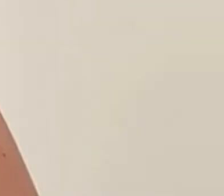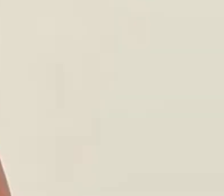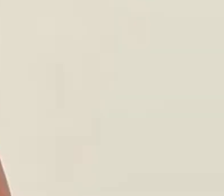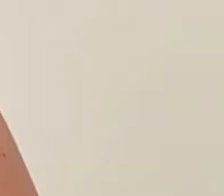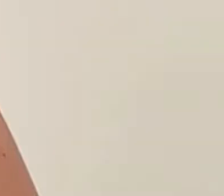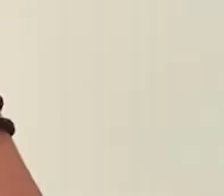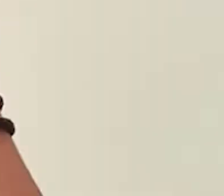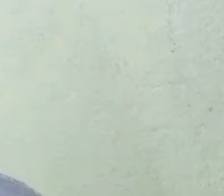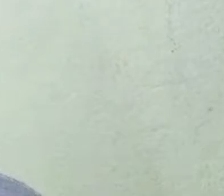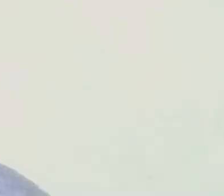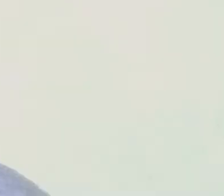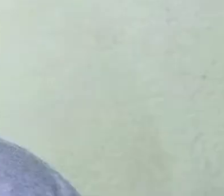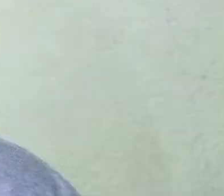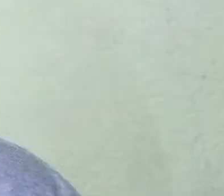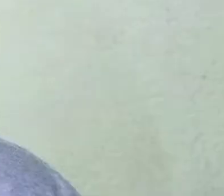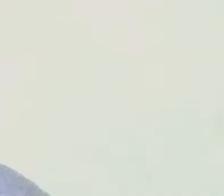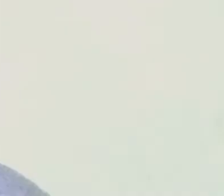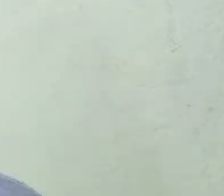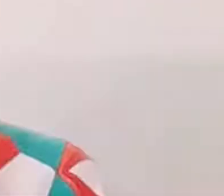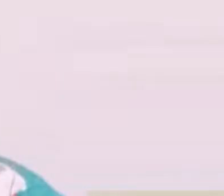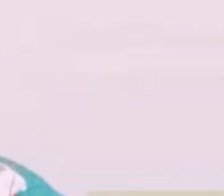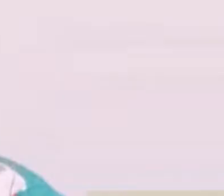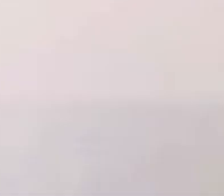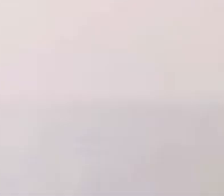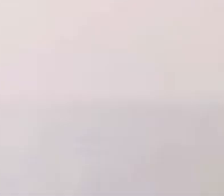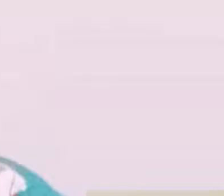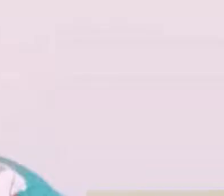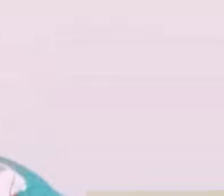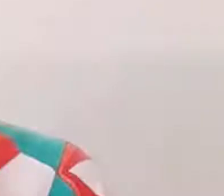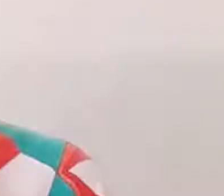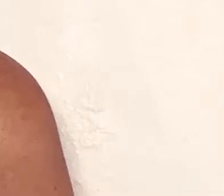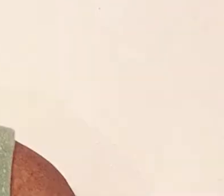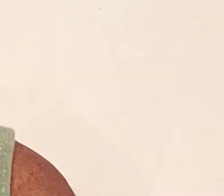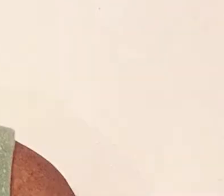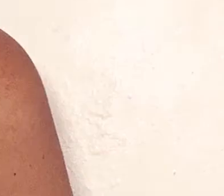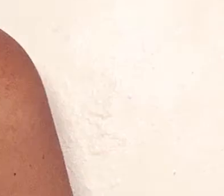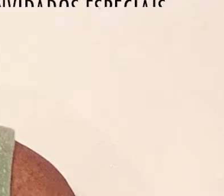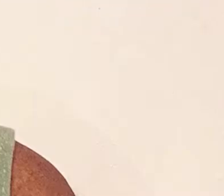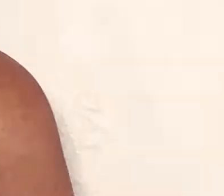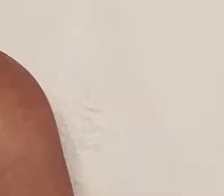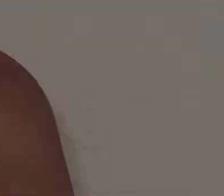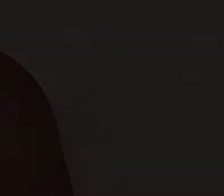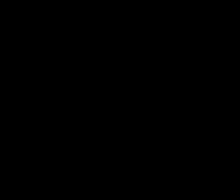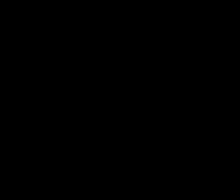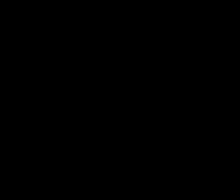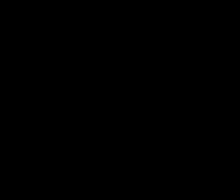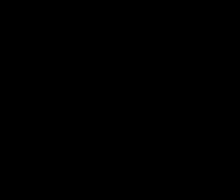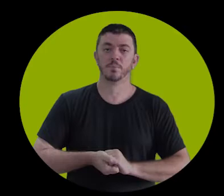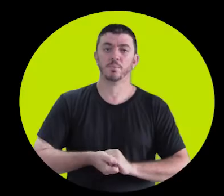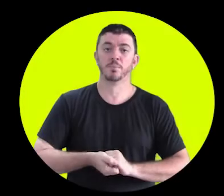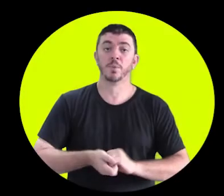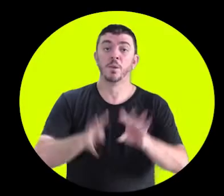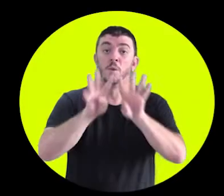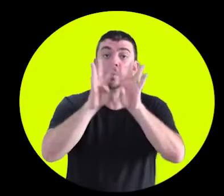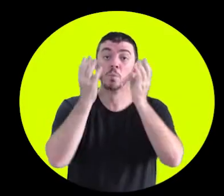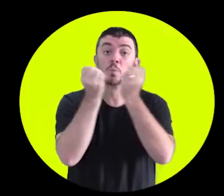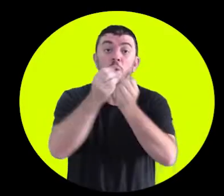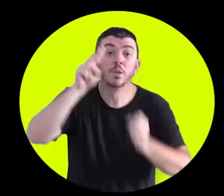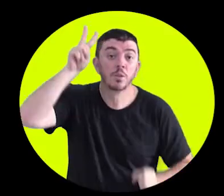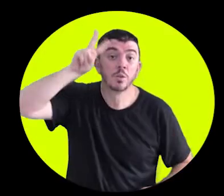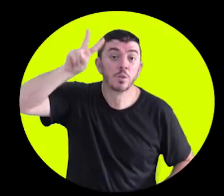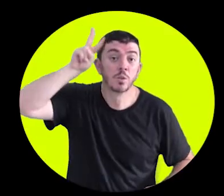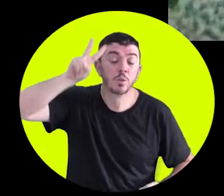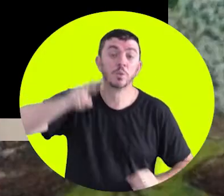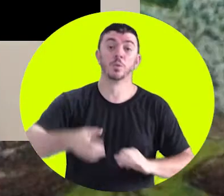pra ouvir essa história. E essa história vai começar. Quarentena